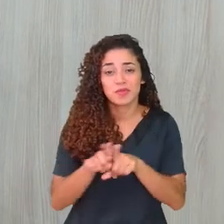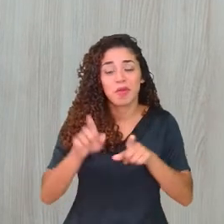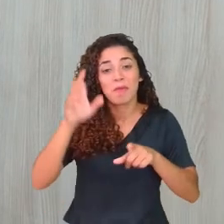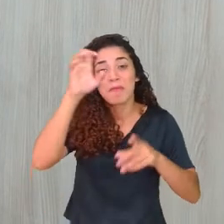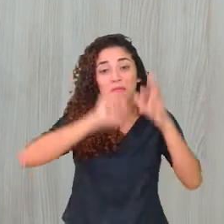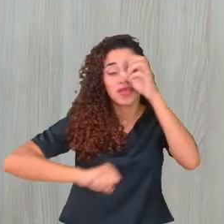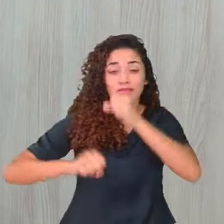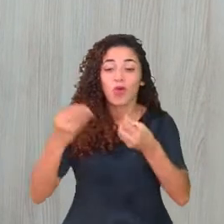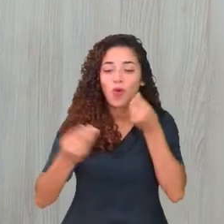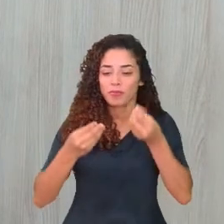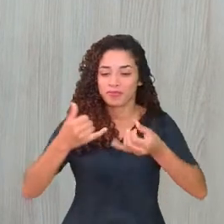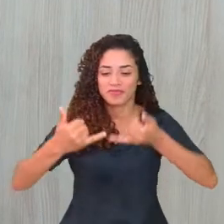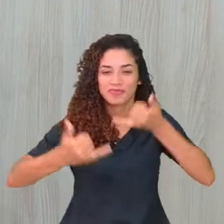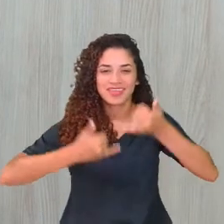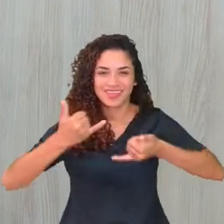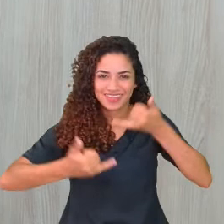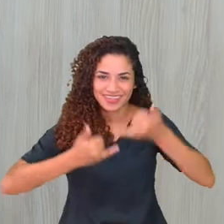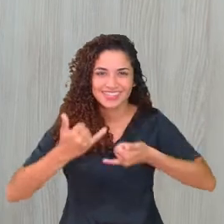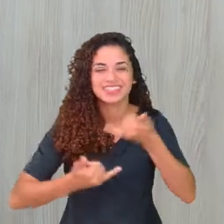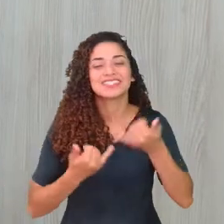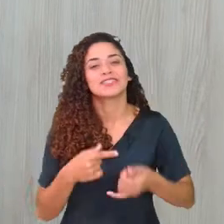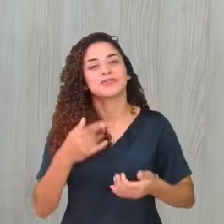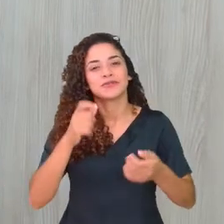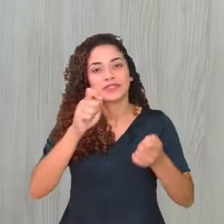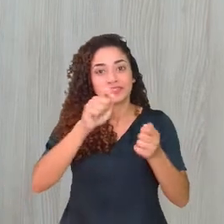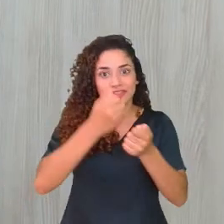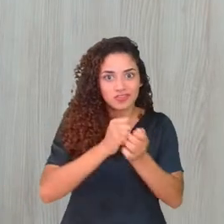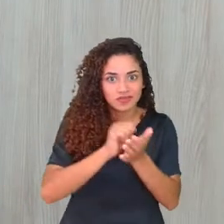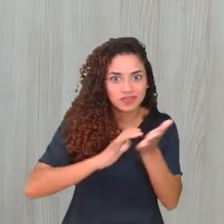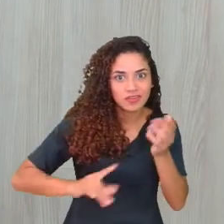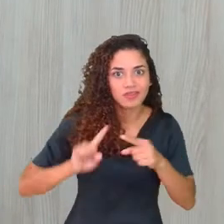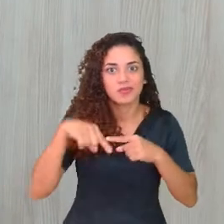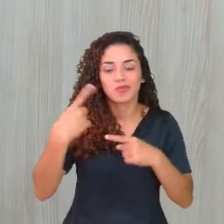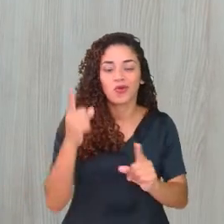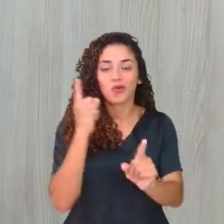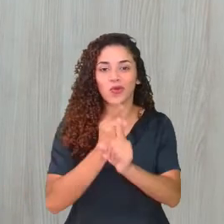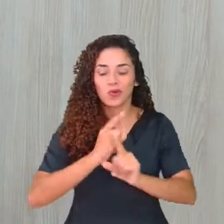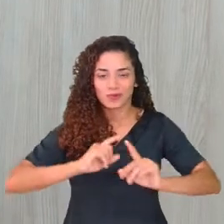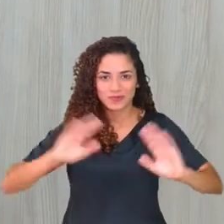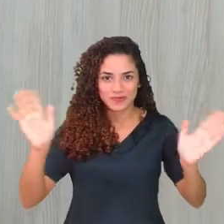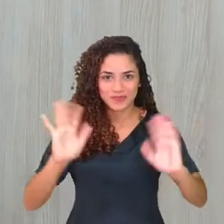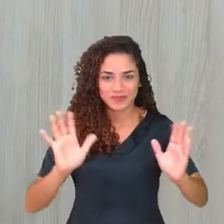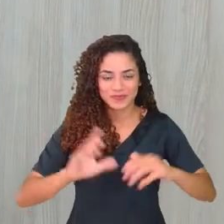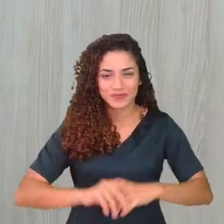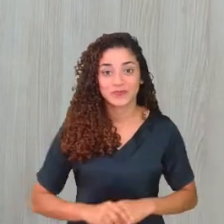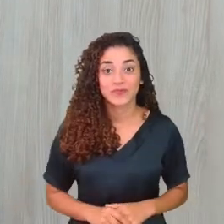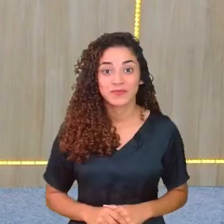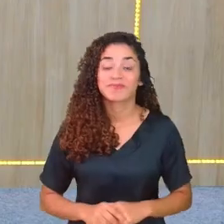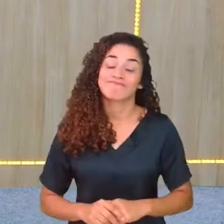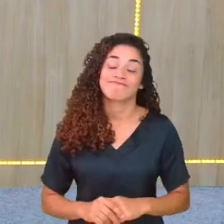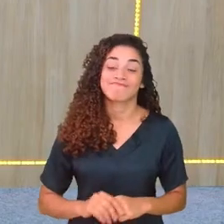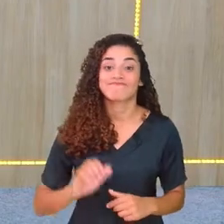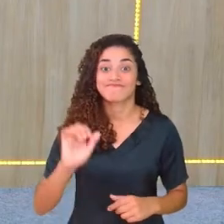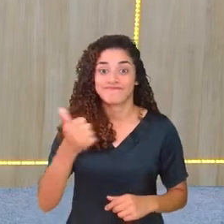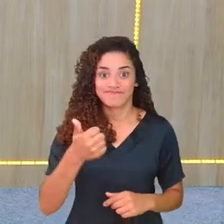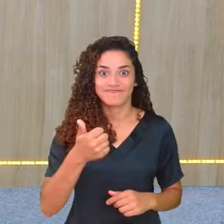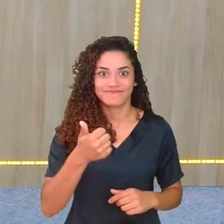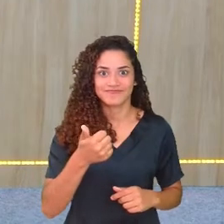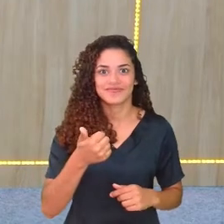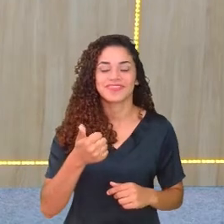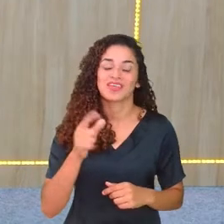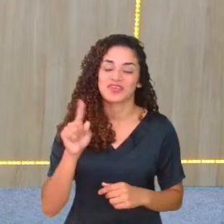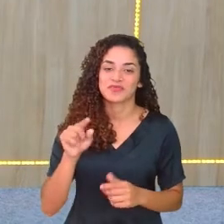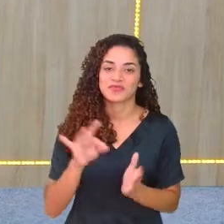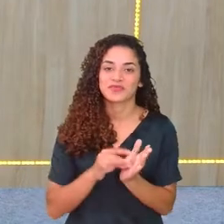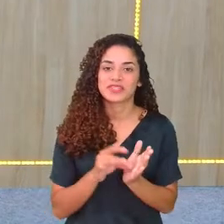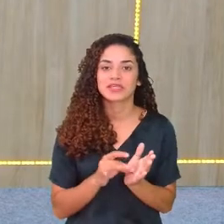tá certo? Então, façam a atividade e esperamos vocês na próxima aula. Tchau, tchau, pessoal. Pois é, professora Cláudia, A